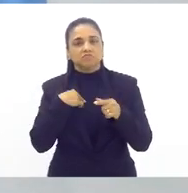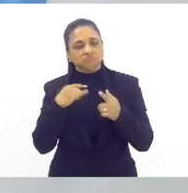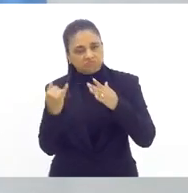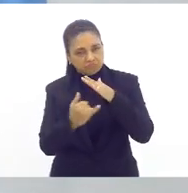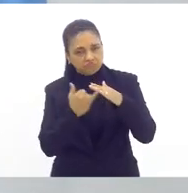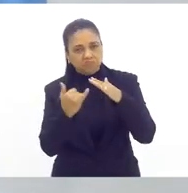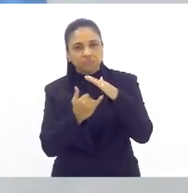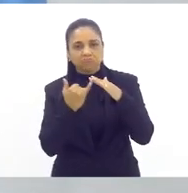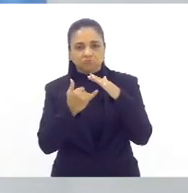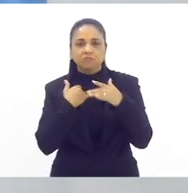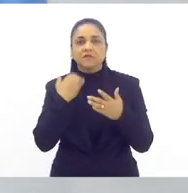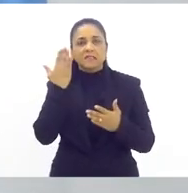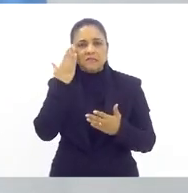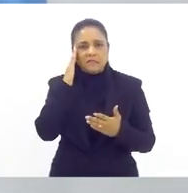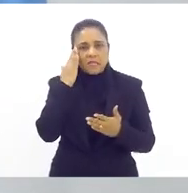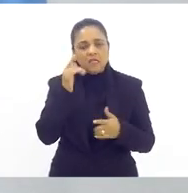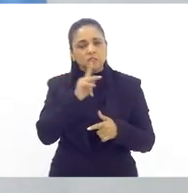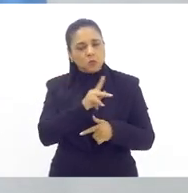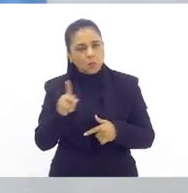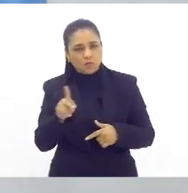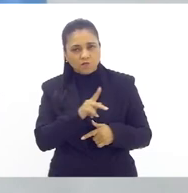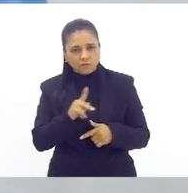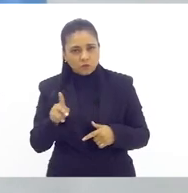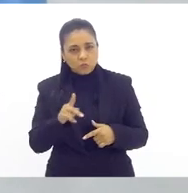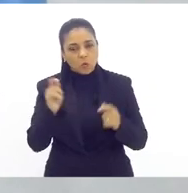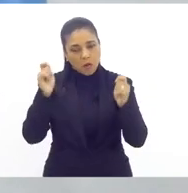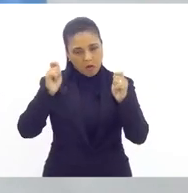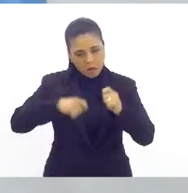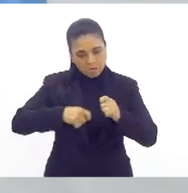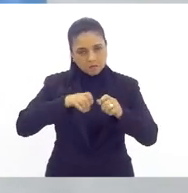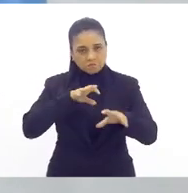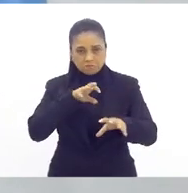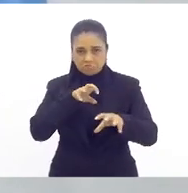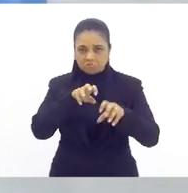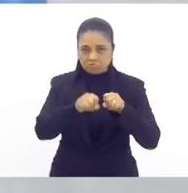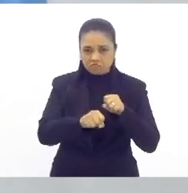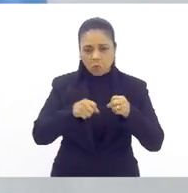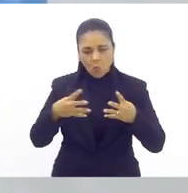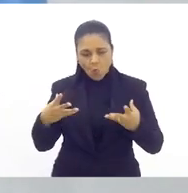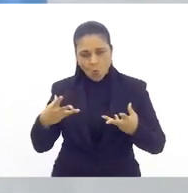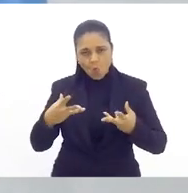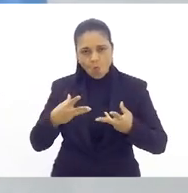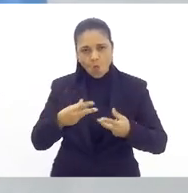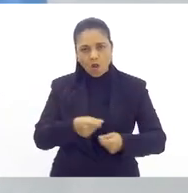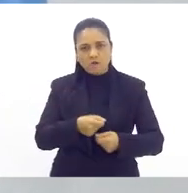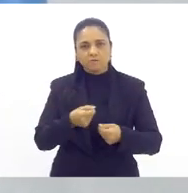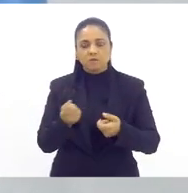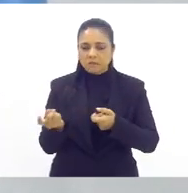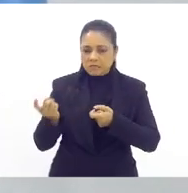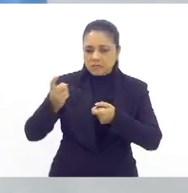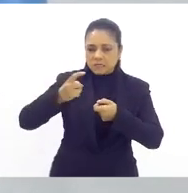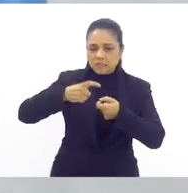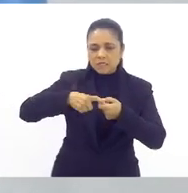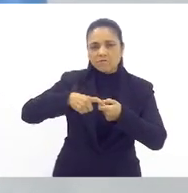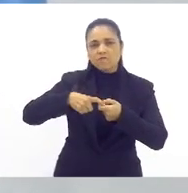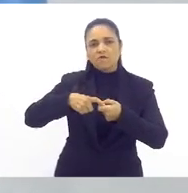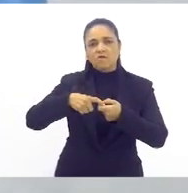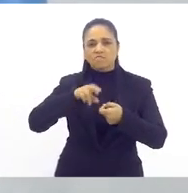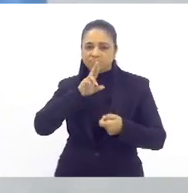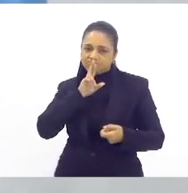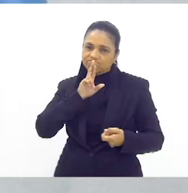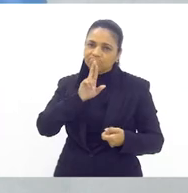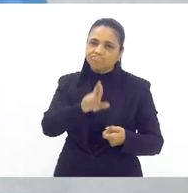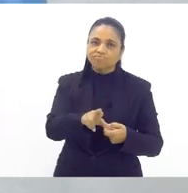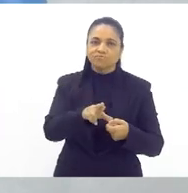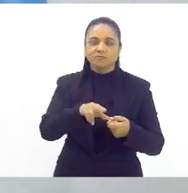a instituição entende que um professor capacitado com ela qualificado ele devolve isso reflete a qualificação